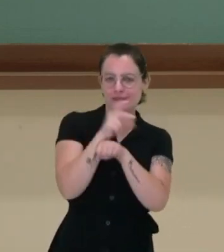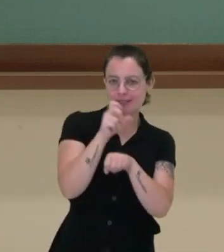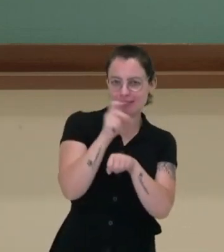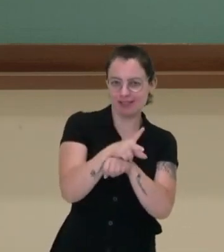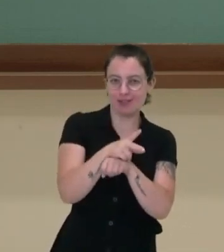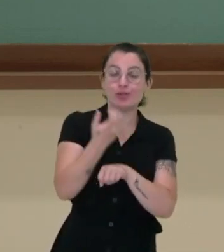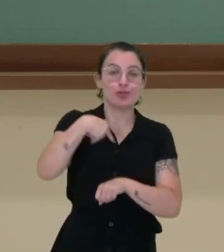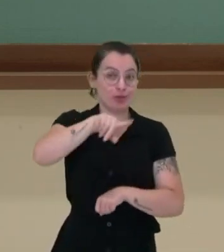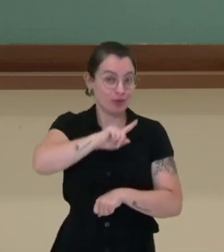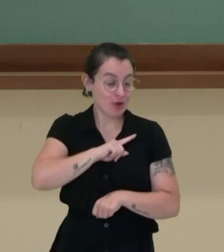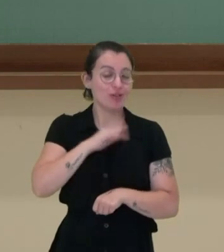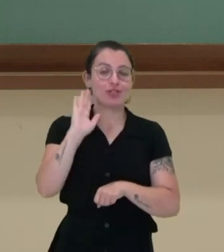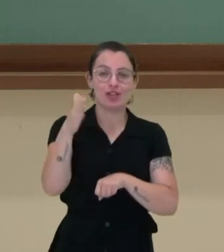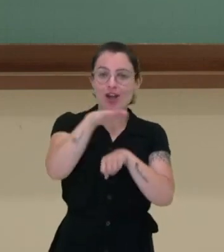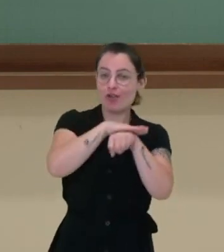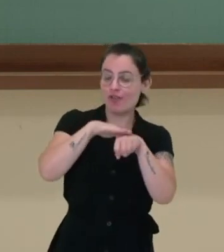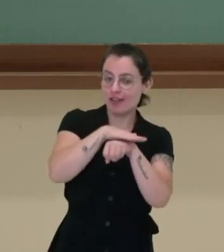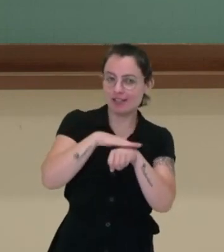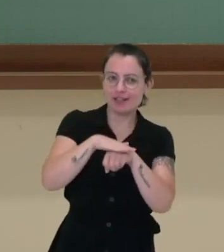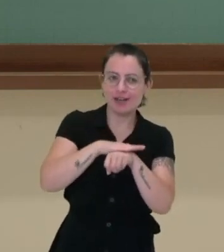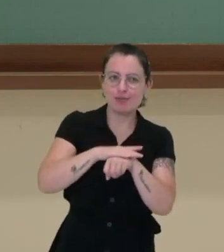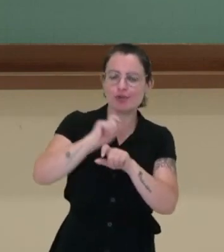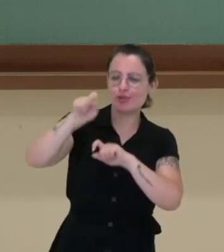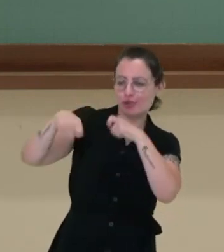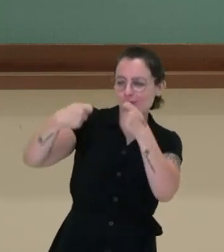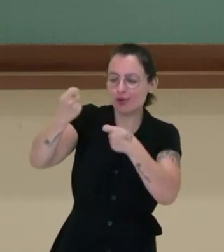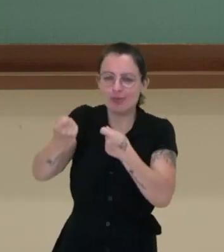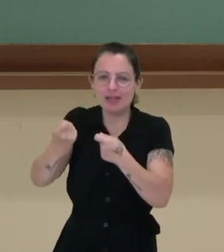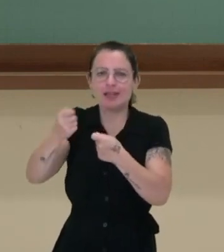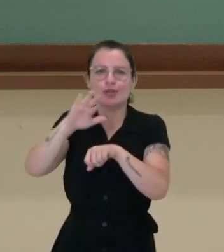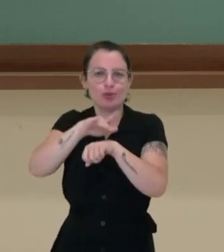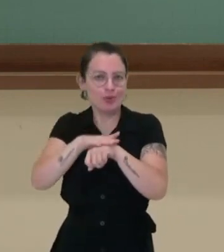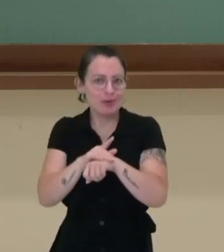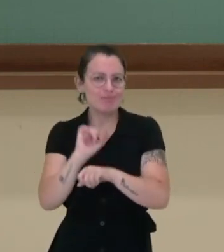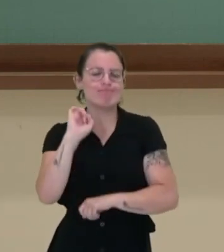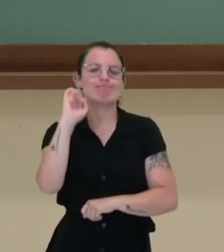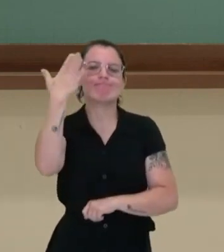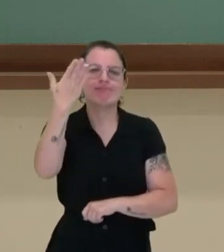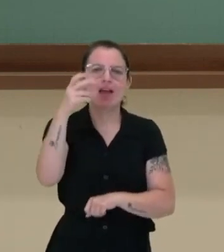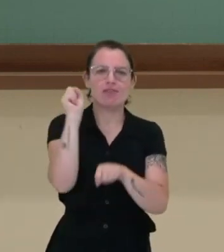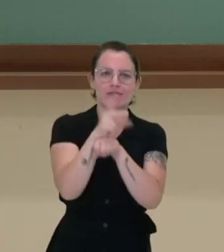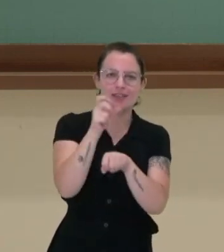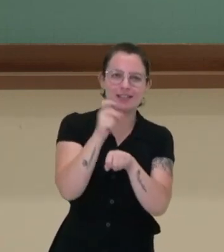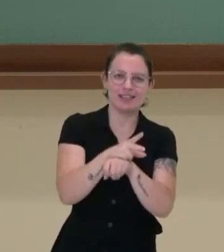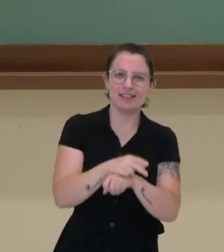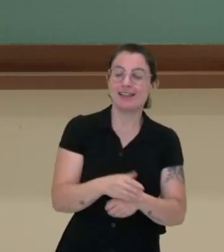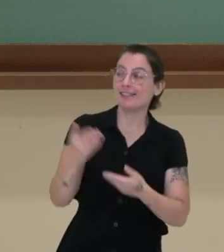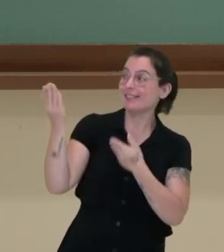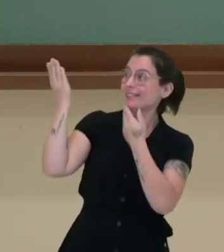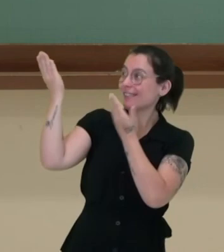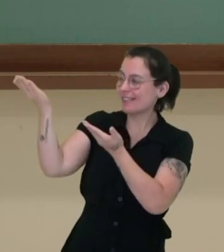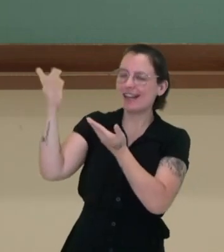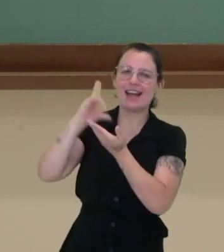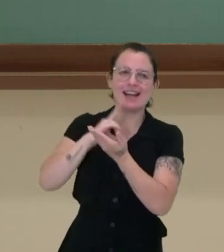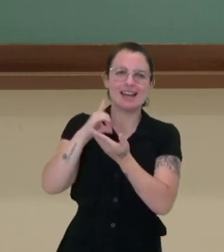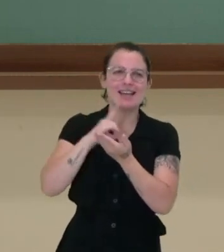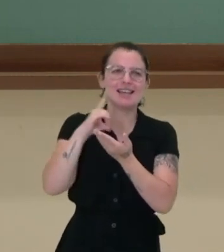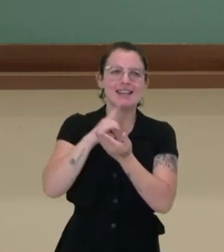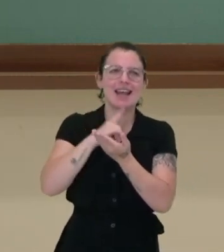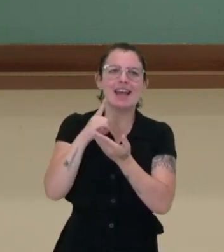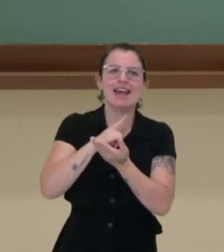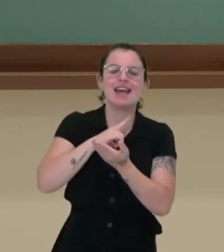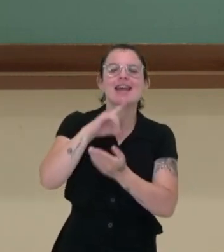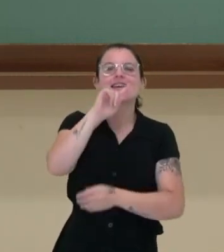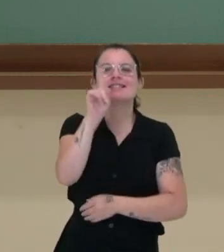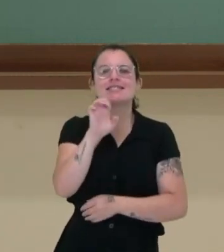Então, falamos sobre doenças causadas por vírus. E aqui está o nosso Zé Gotinha. Por quê? Para